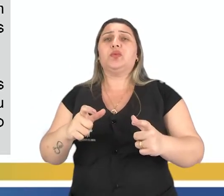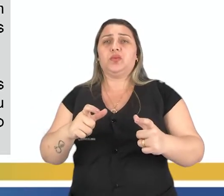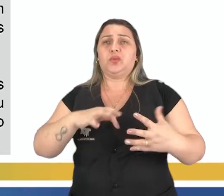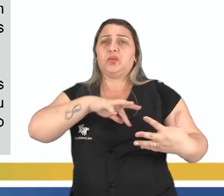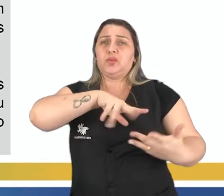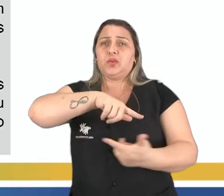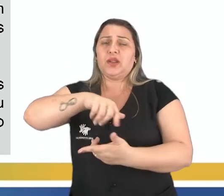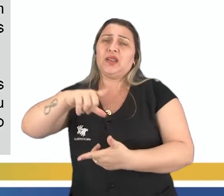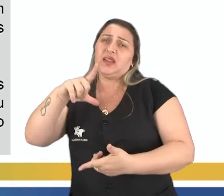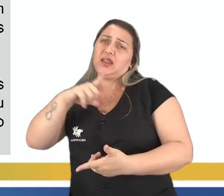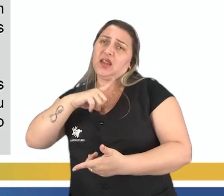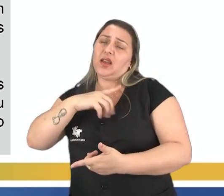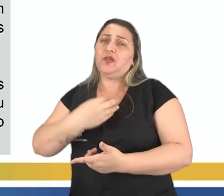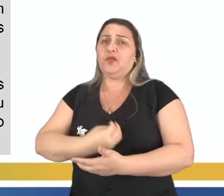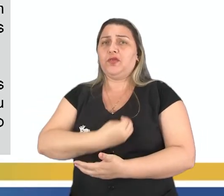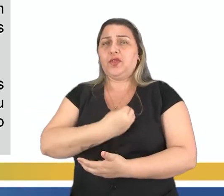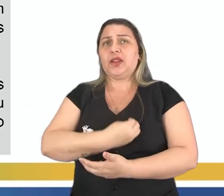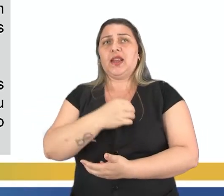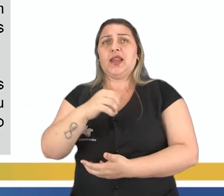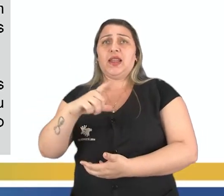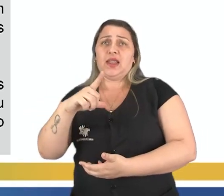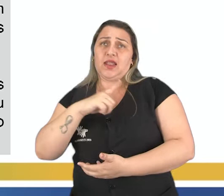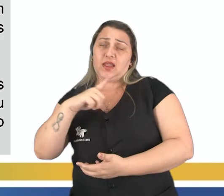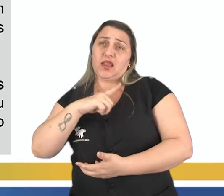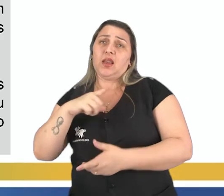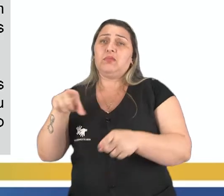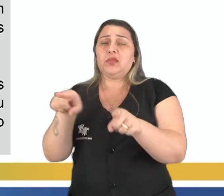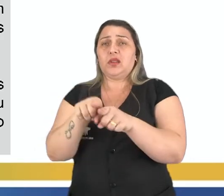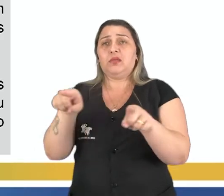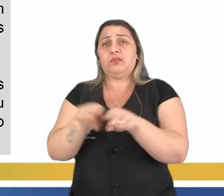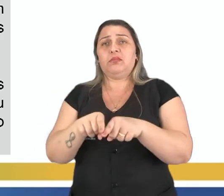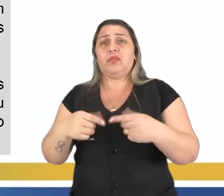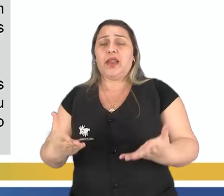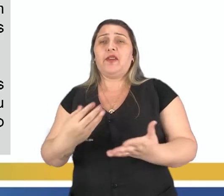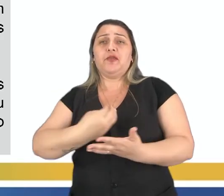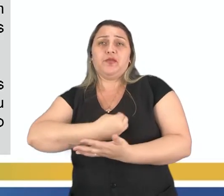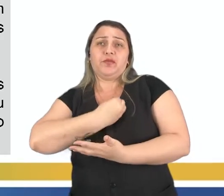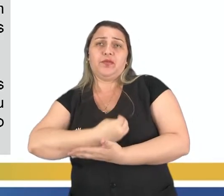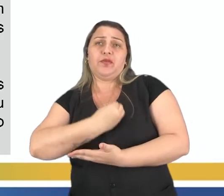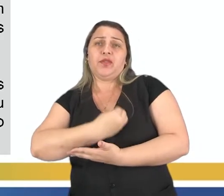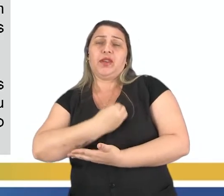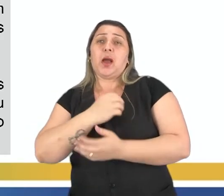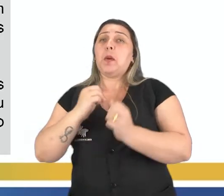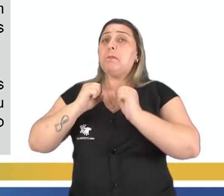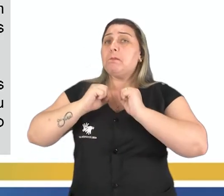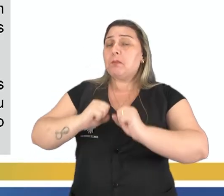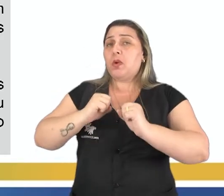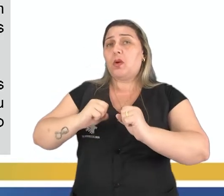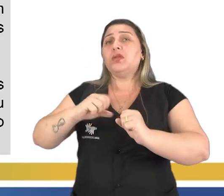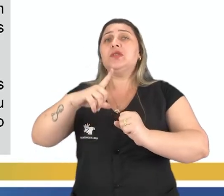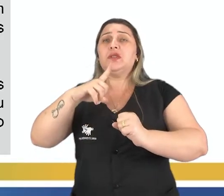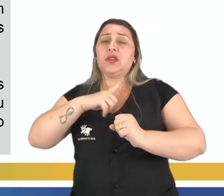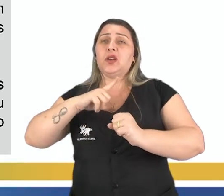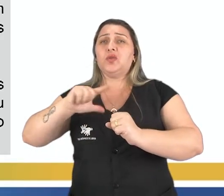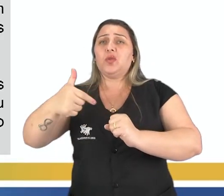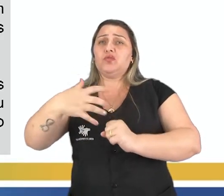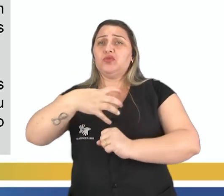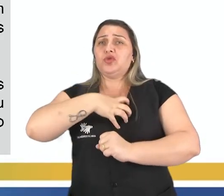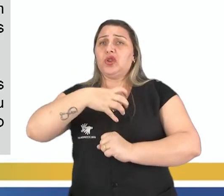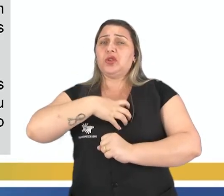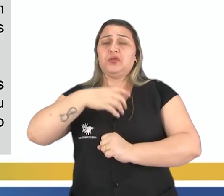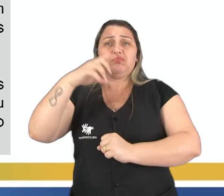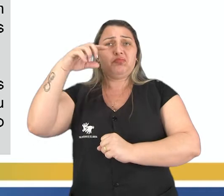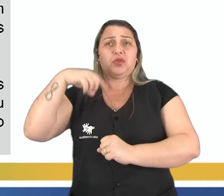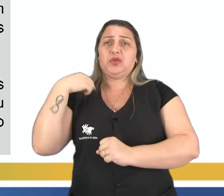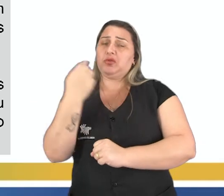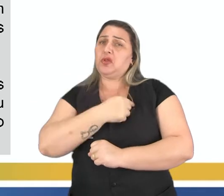planeta que abrigue a vida. Temos que levar em consideração também que a vida, ela pode existir em outras formas que nós nem